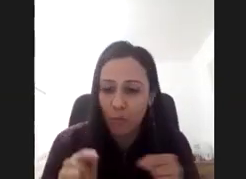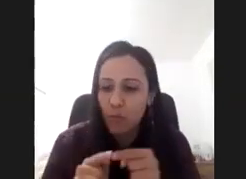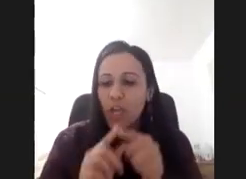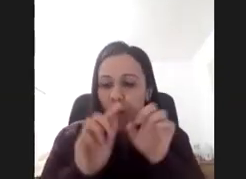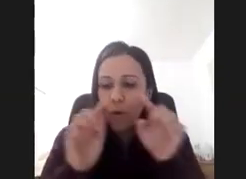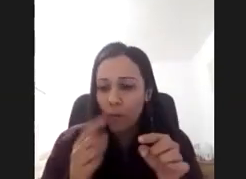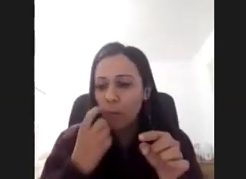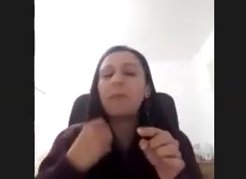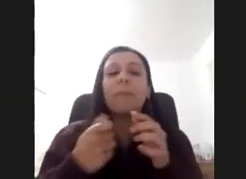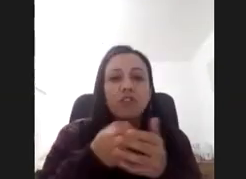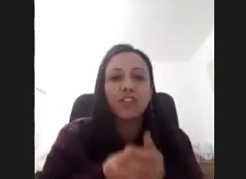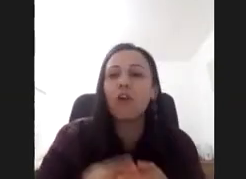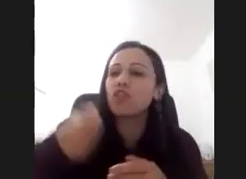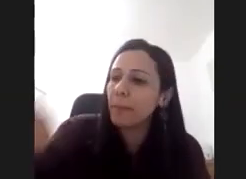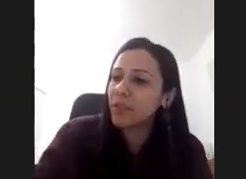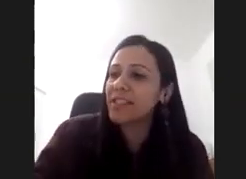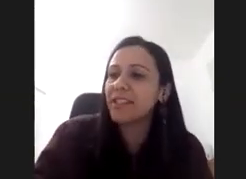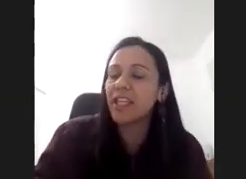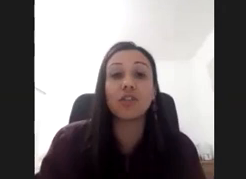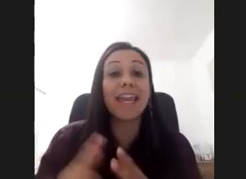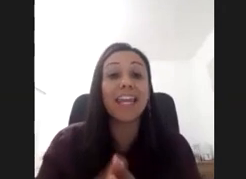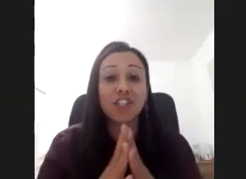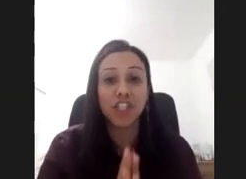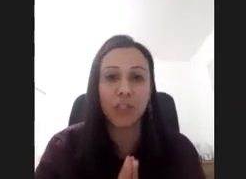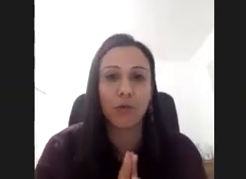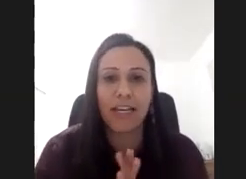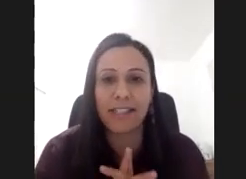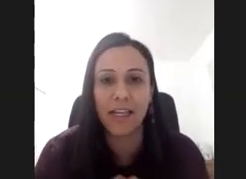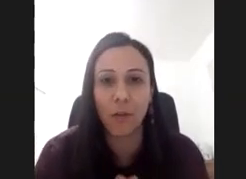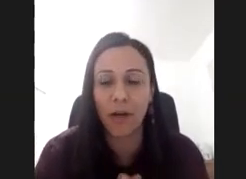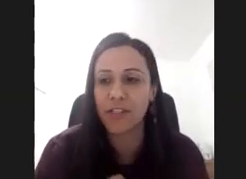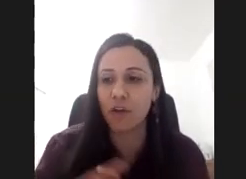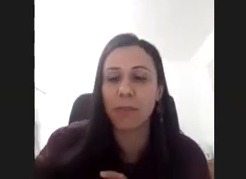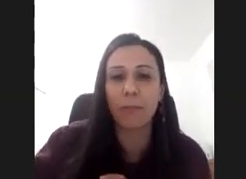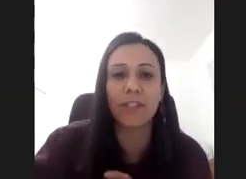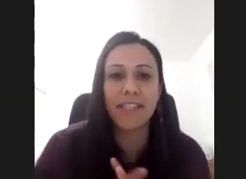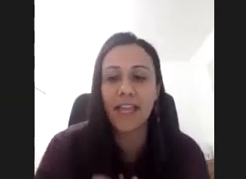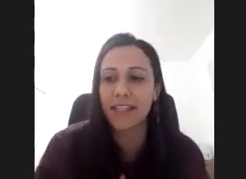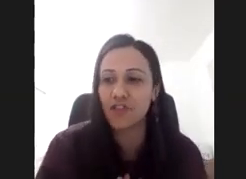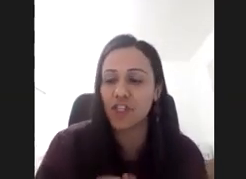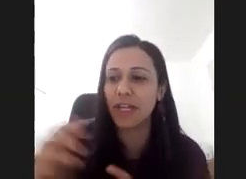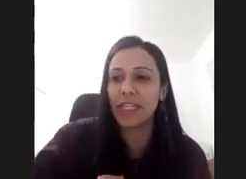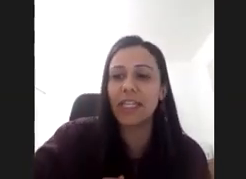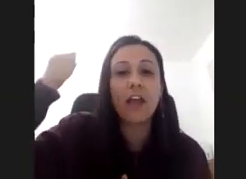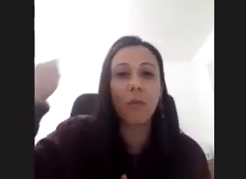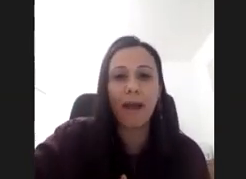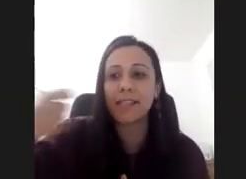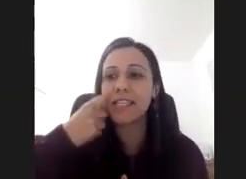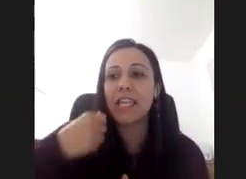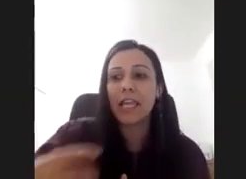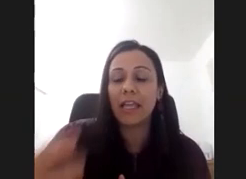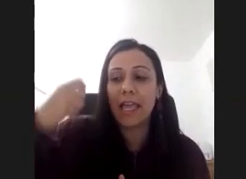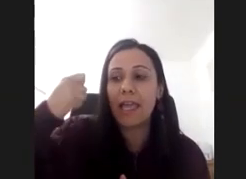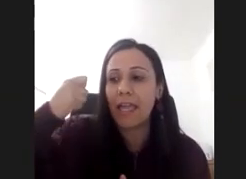lá um plano de saúde para poder ser atendido. É legítimo que eles queiram um plano de saúde para poder ser atendido ali mais